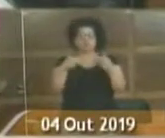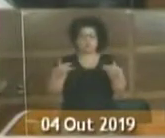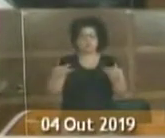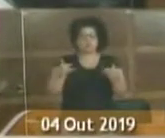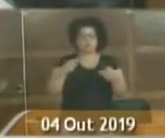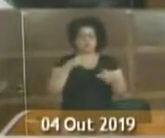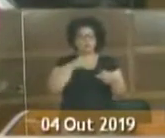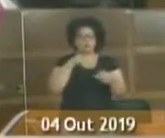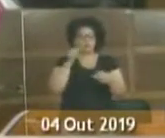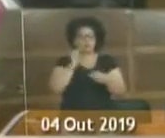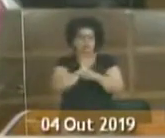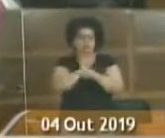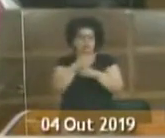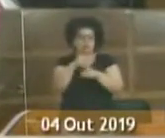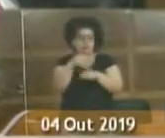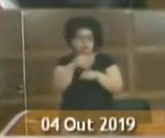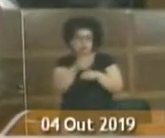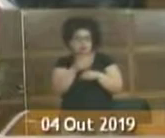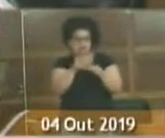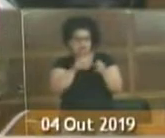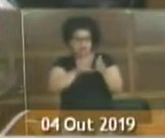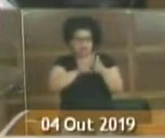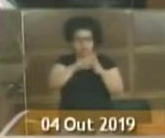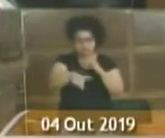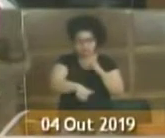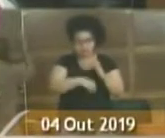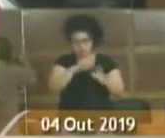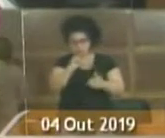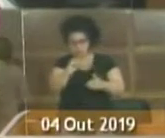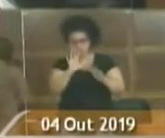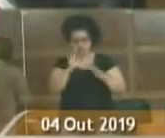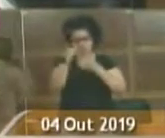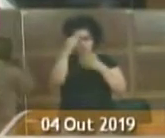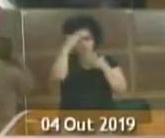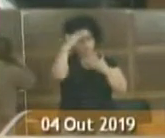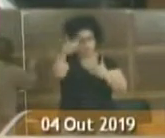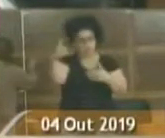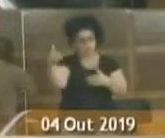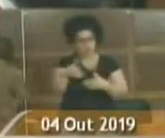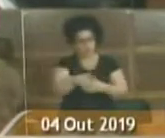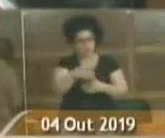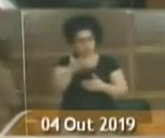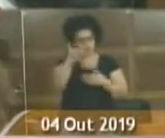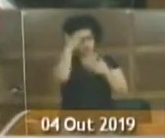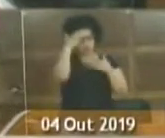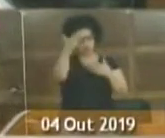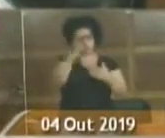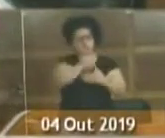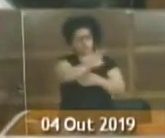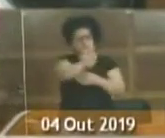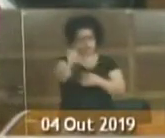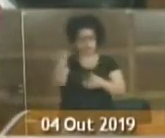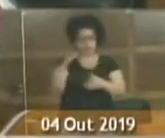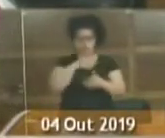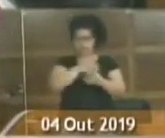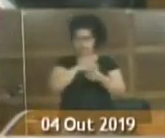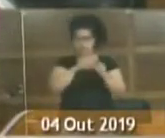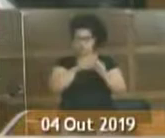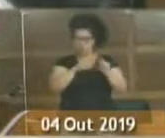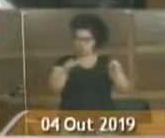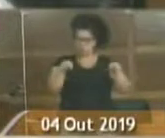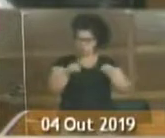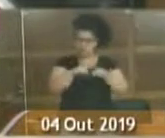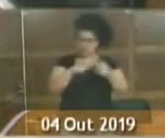houve um imprevistozinho com ela, precisou chegar mais tarde. Mas, meu muito obrigado, em nome da Cláudia, eu agradeço a cada um do meu gabinete,